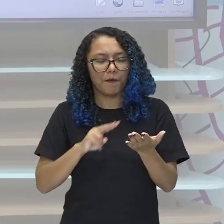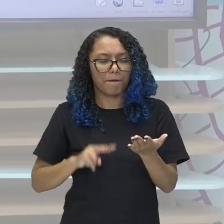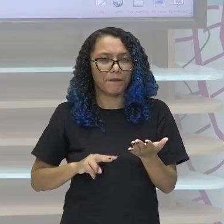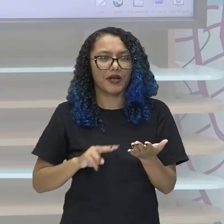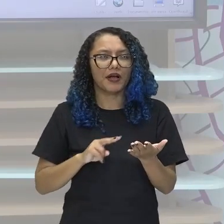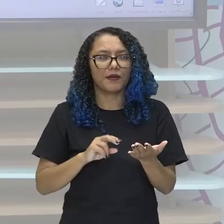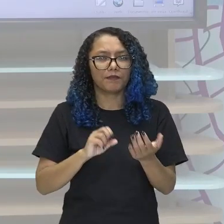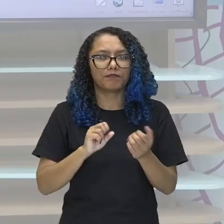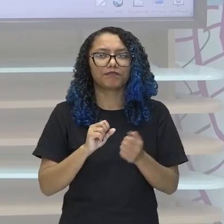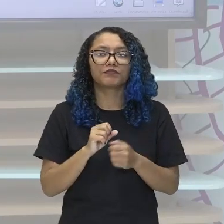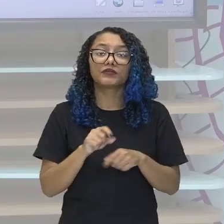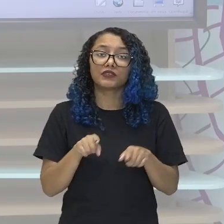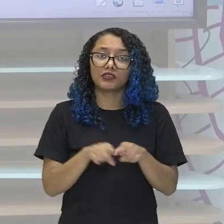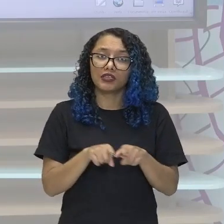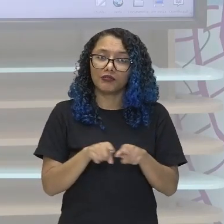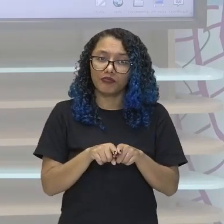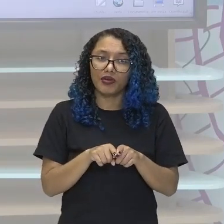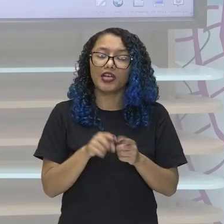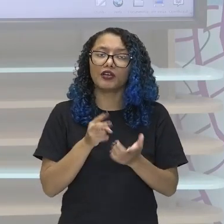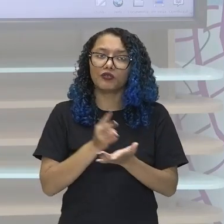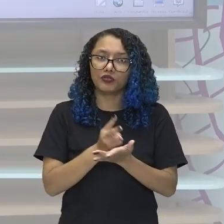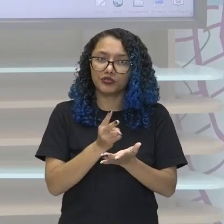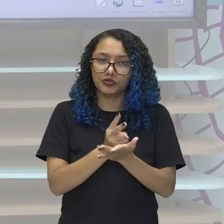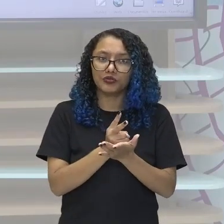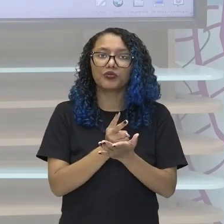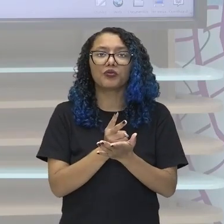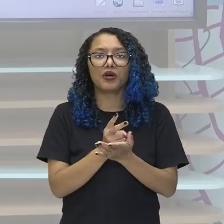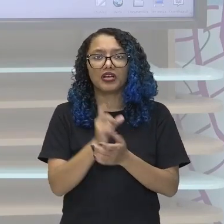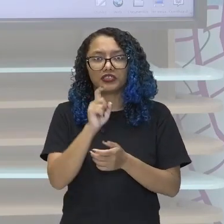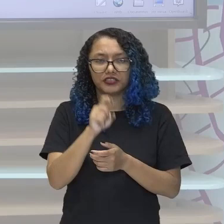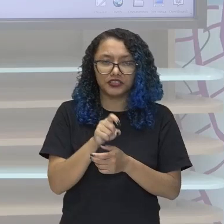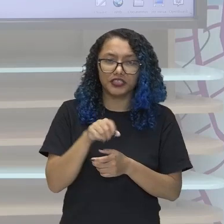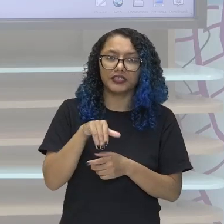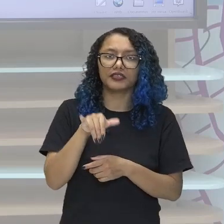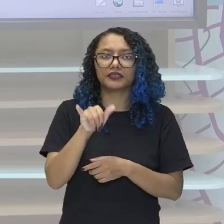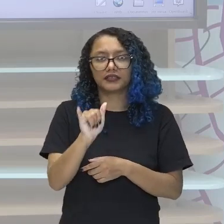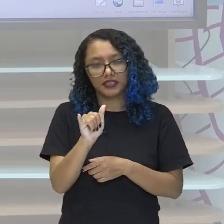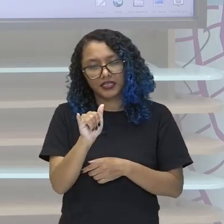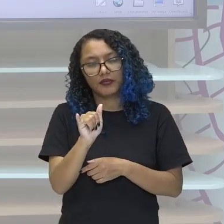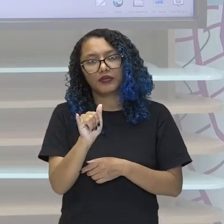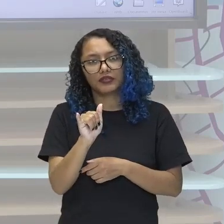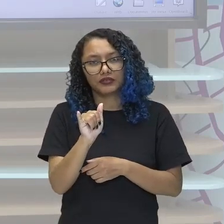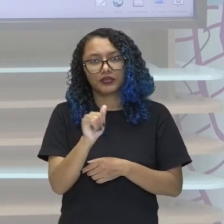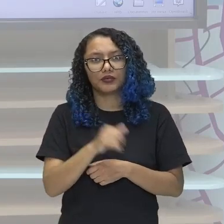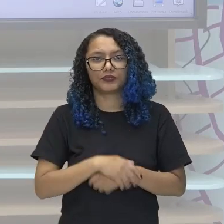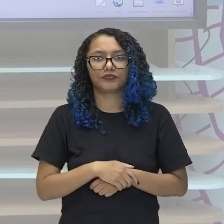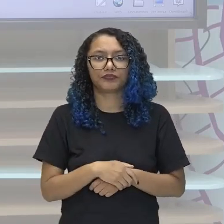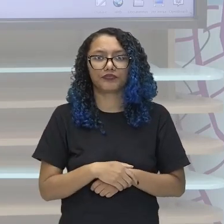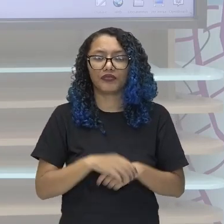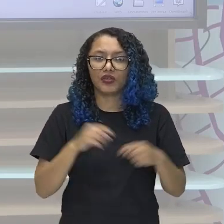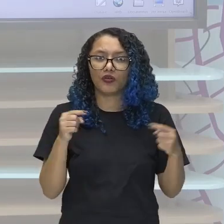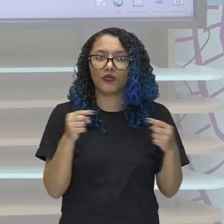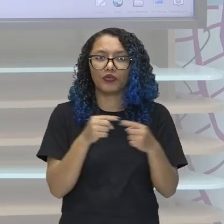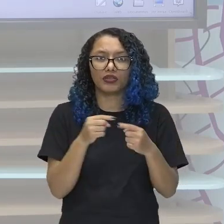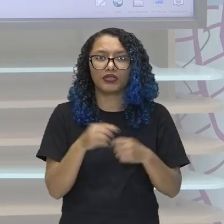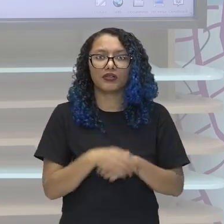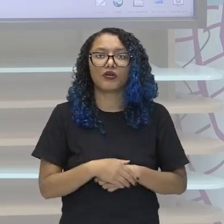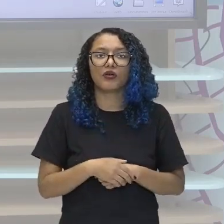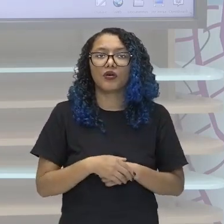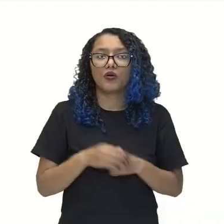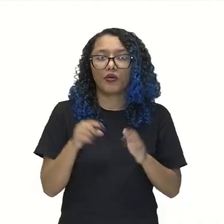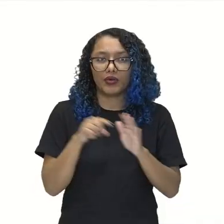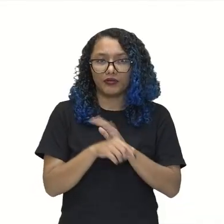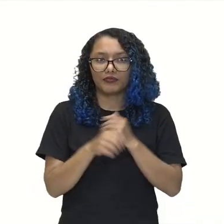vai continuar utilizando tanto x quanto y, de acordo com o que está sendo dado. Vamos ver